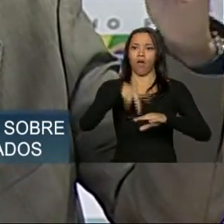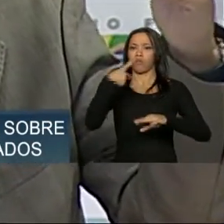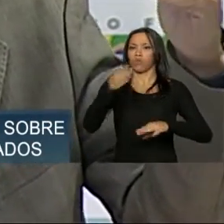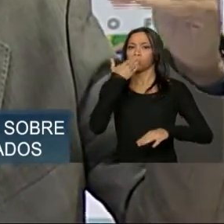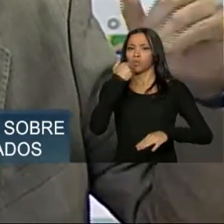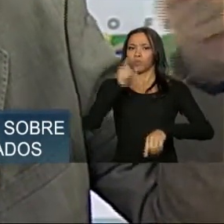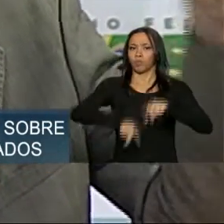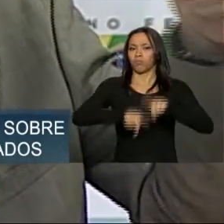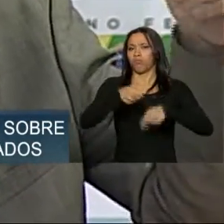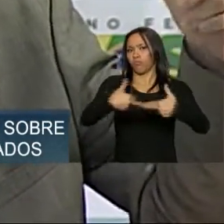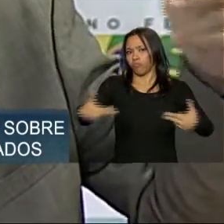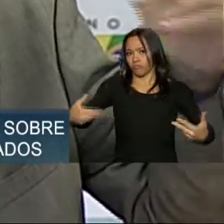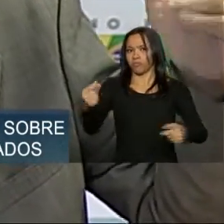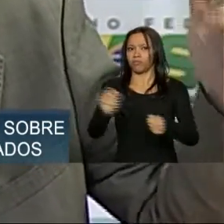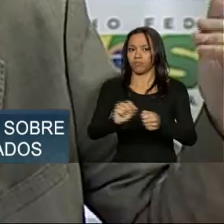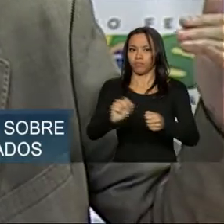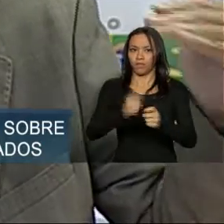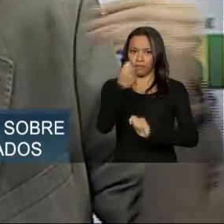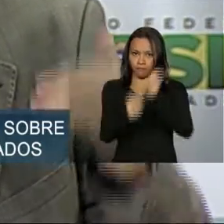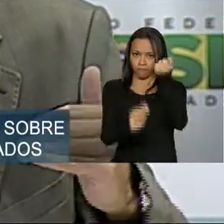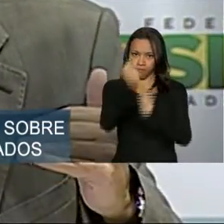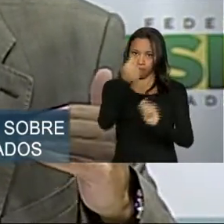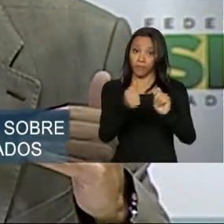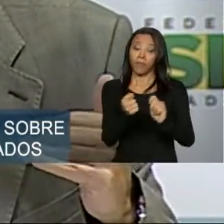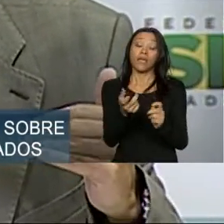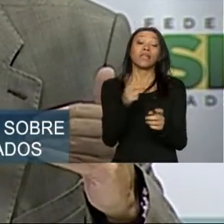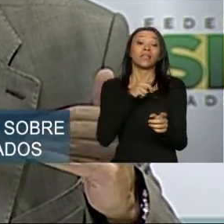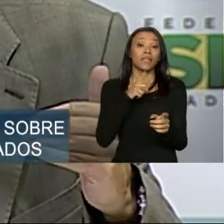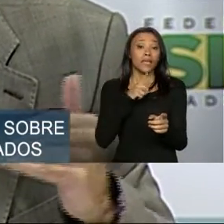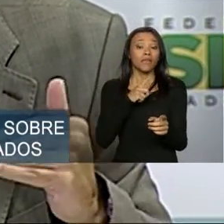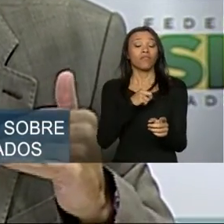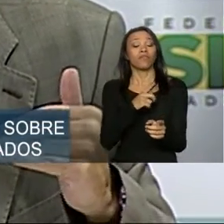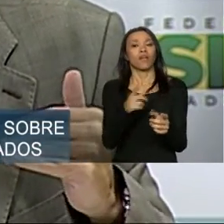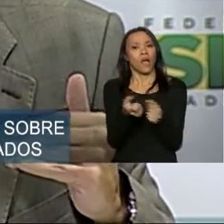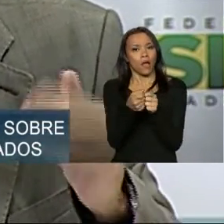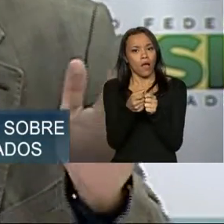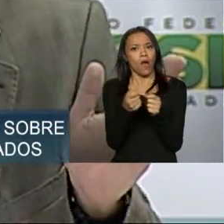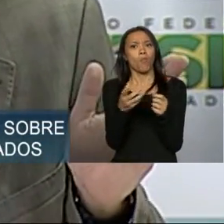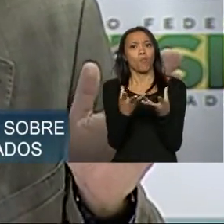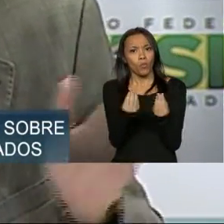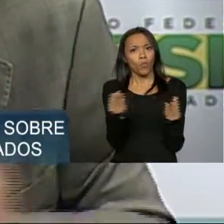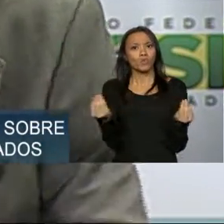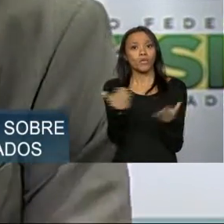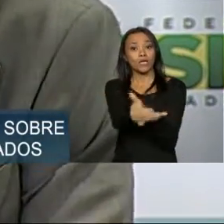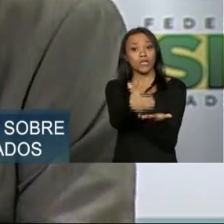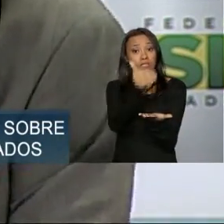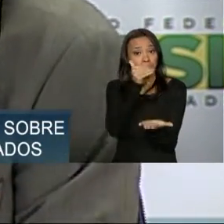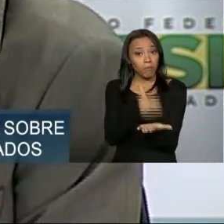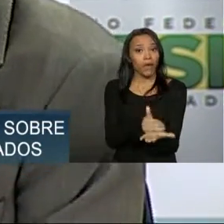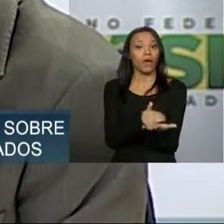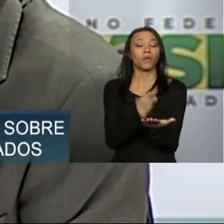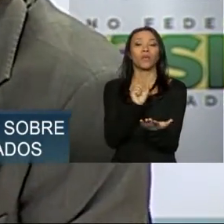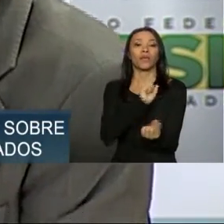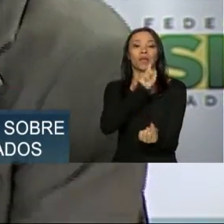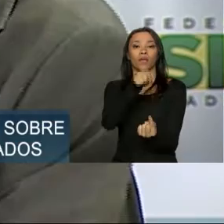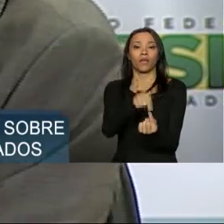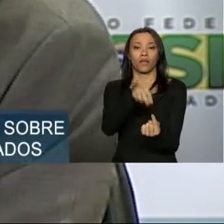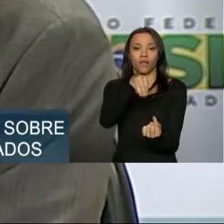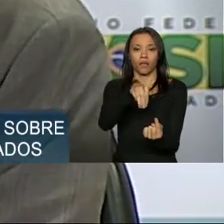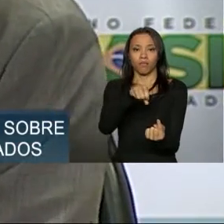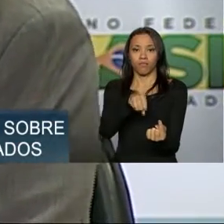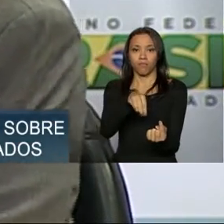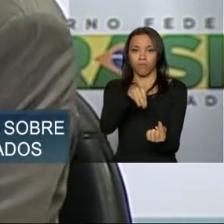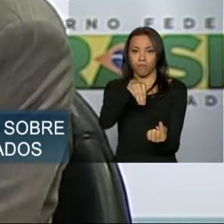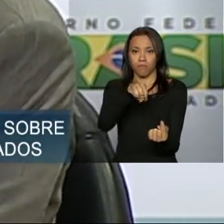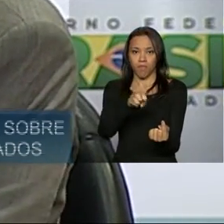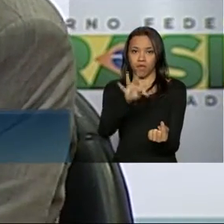que se estabeleceu esse compromisso, nós vimos que muitos anteciparam a meta de 2014. Ah, anteciparam e está tudo bem? Não, porque agora a gente vai cada